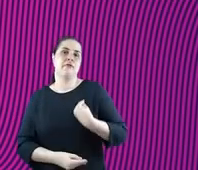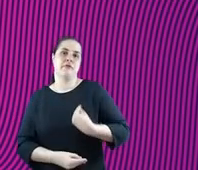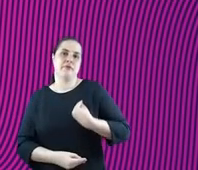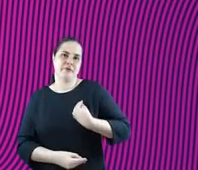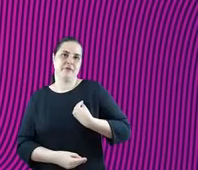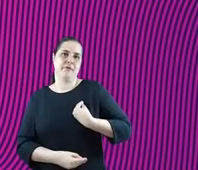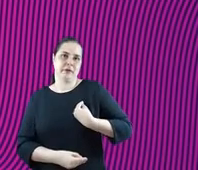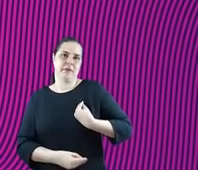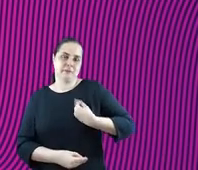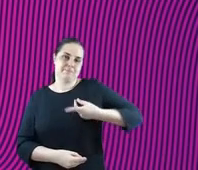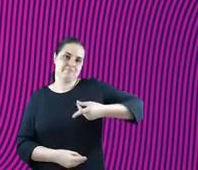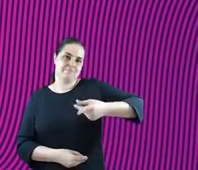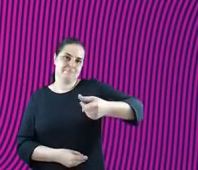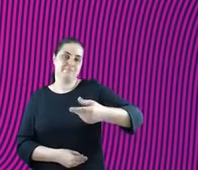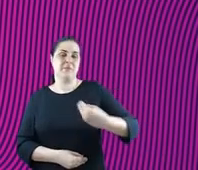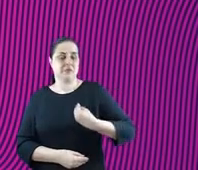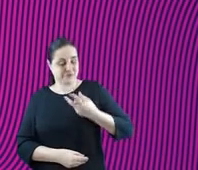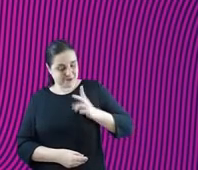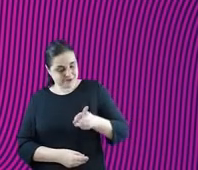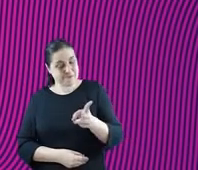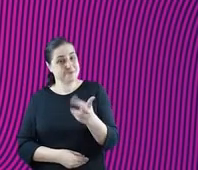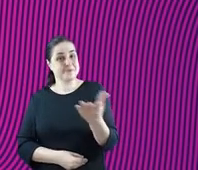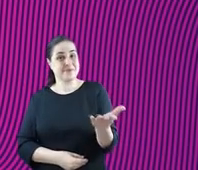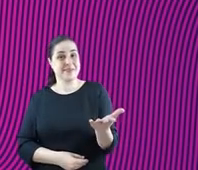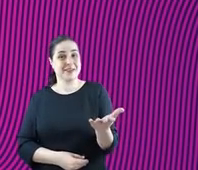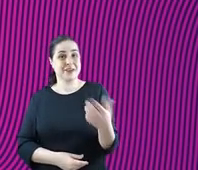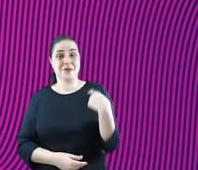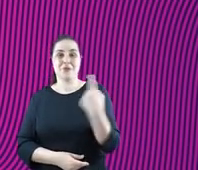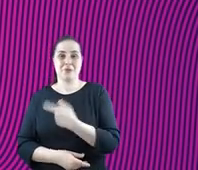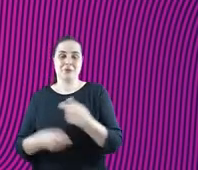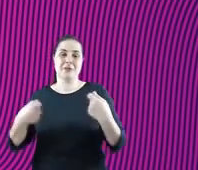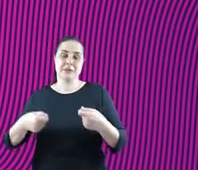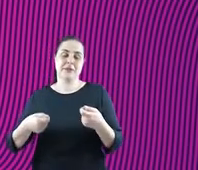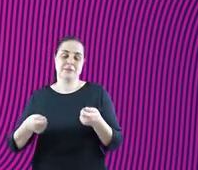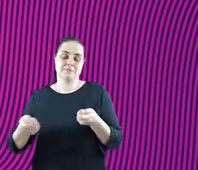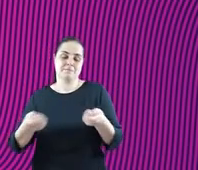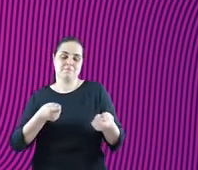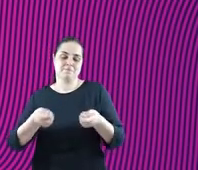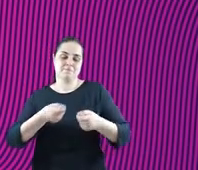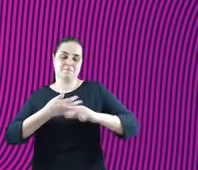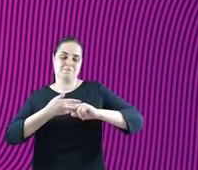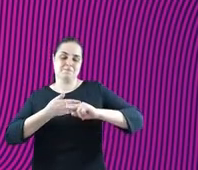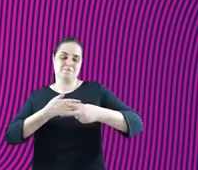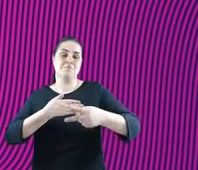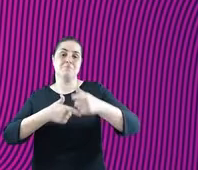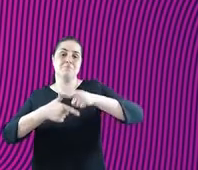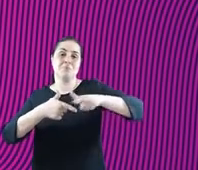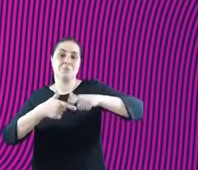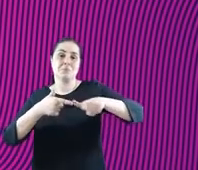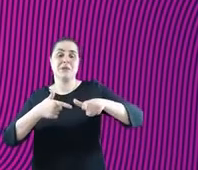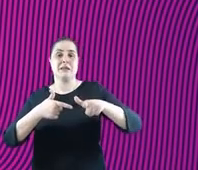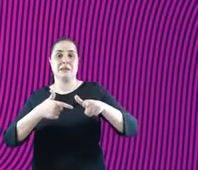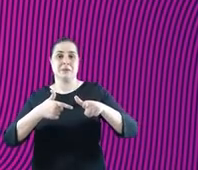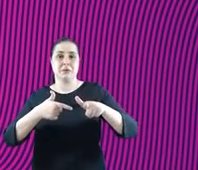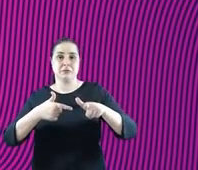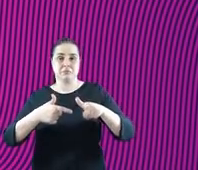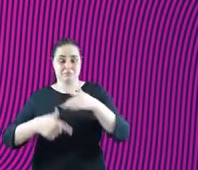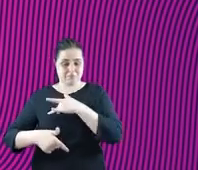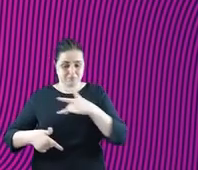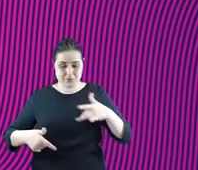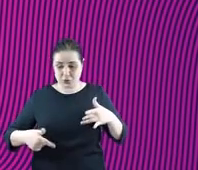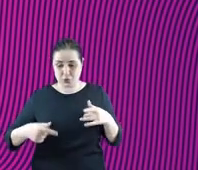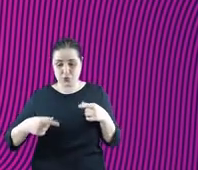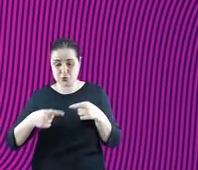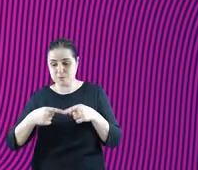a gente tem que aprender a lidar com as sequelas, né, do tratamento. Então, quando a gente tem uma equipe multidisciplinar